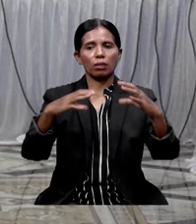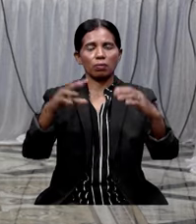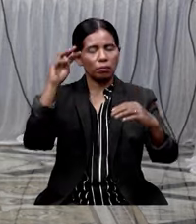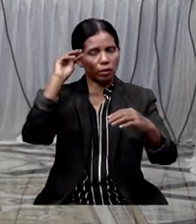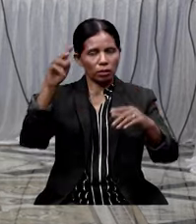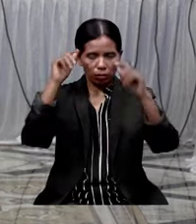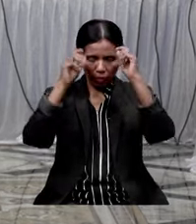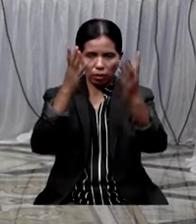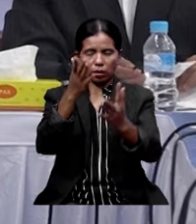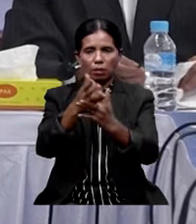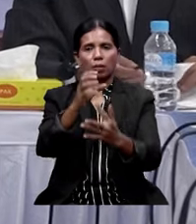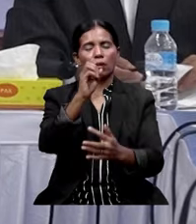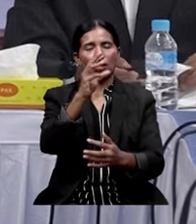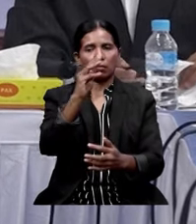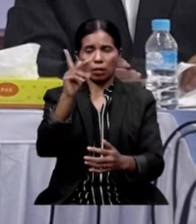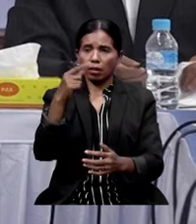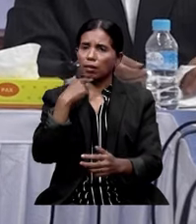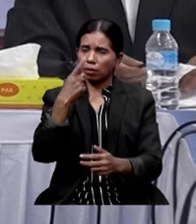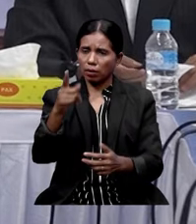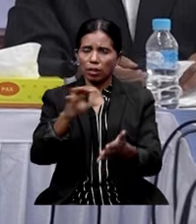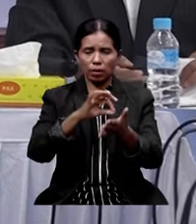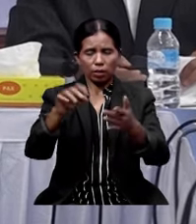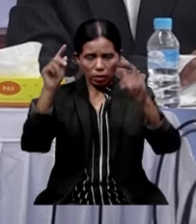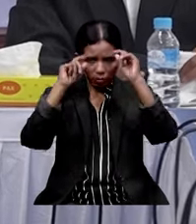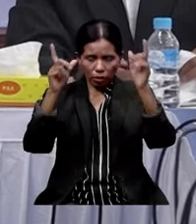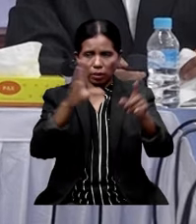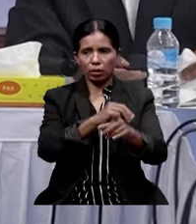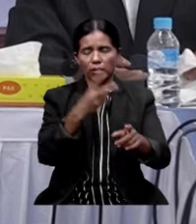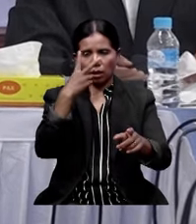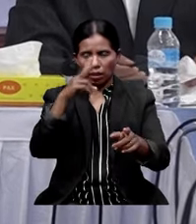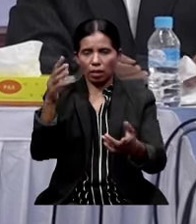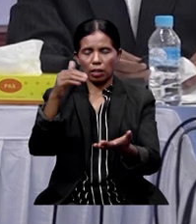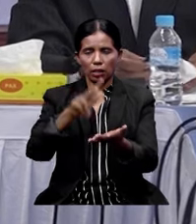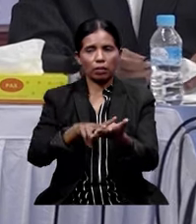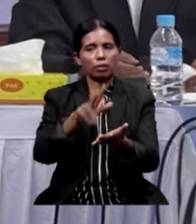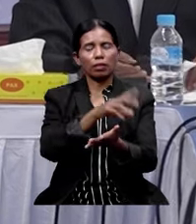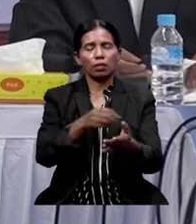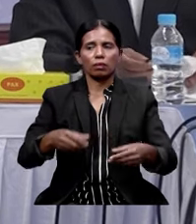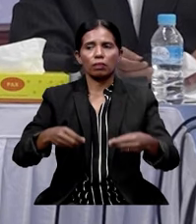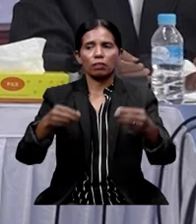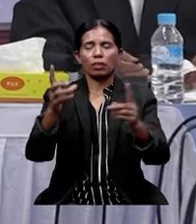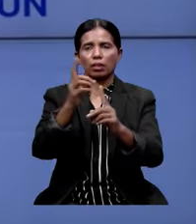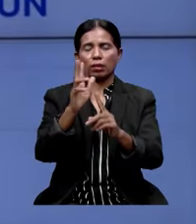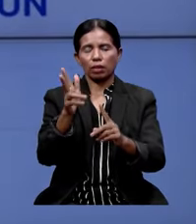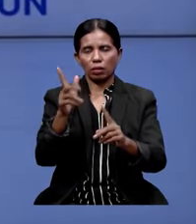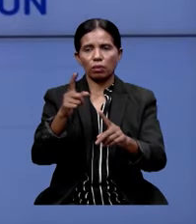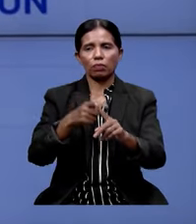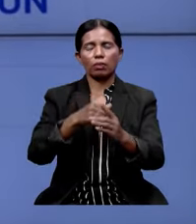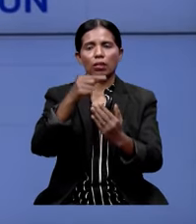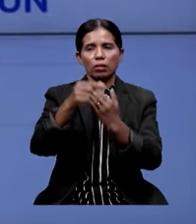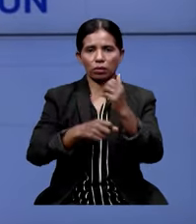para adesão OMK Hateten a foi assina Timor-Leste se halou ratificação não se oficializa e loron tonolo fulan agosto